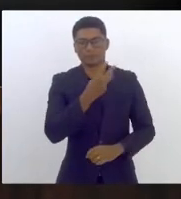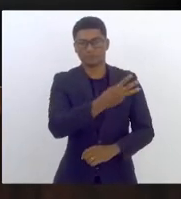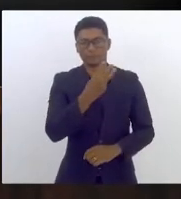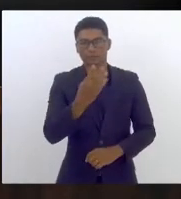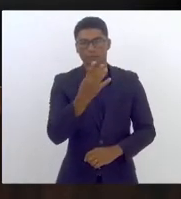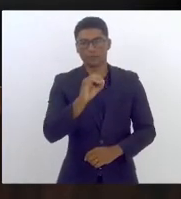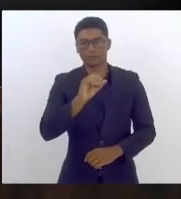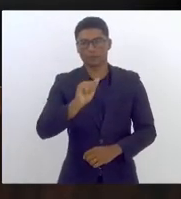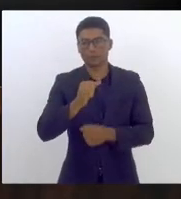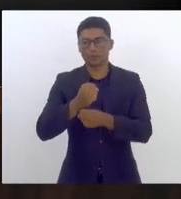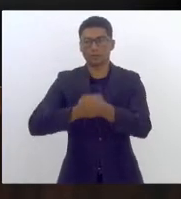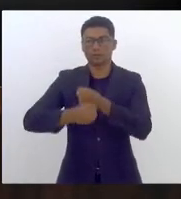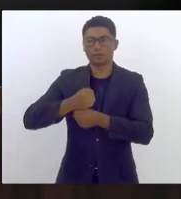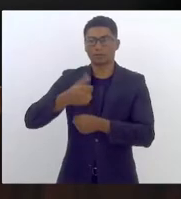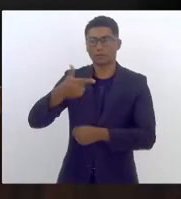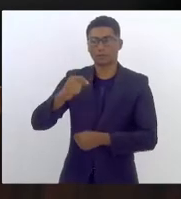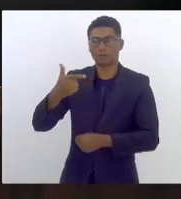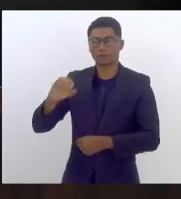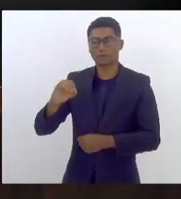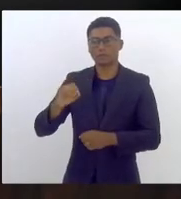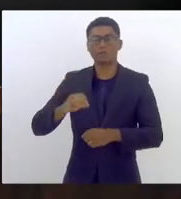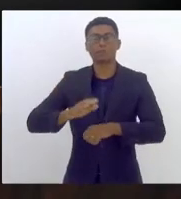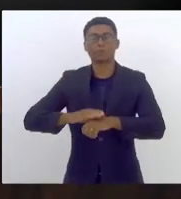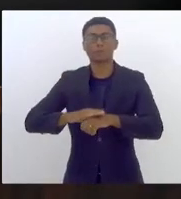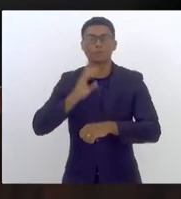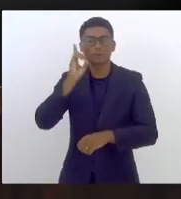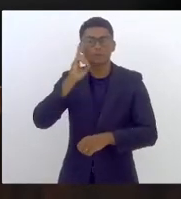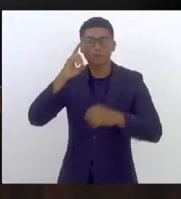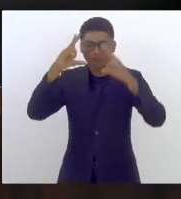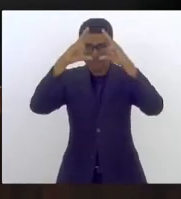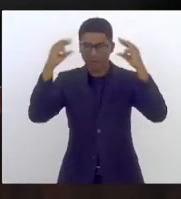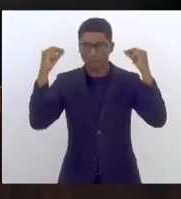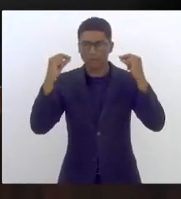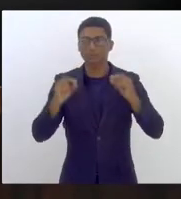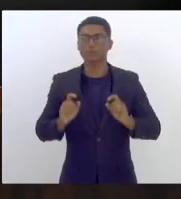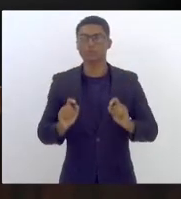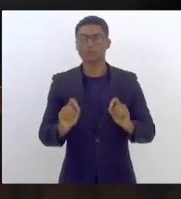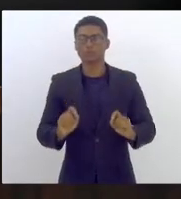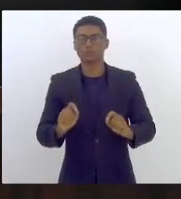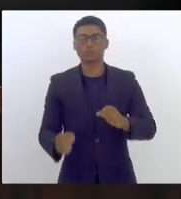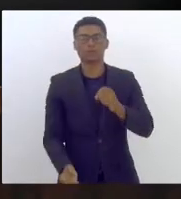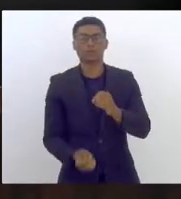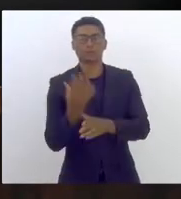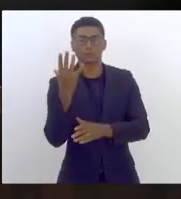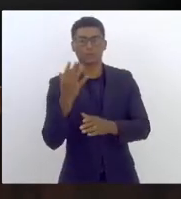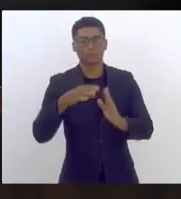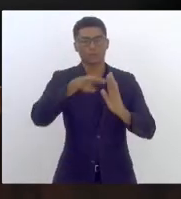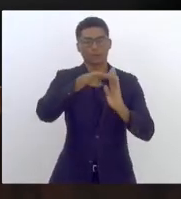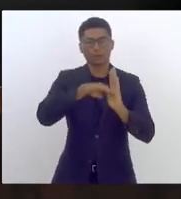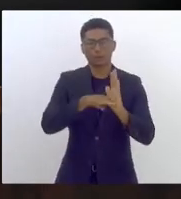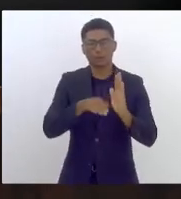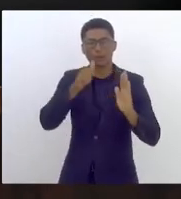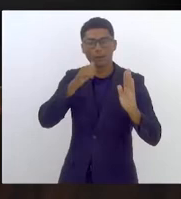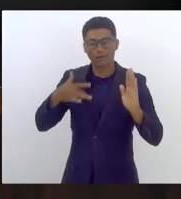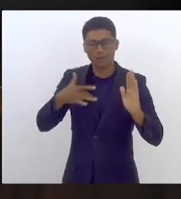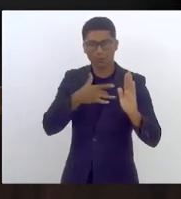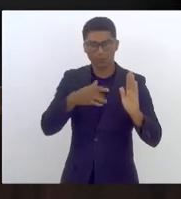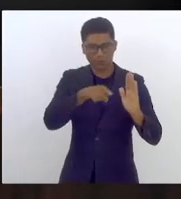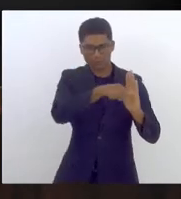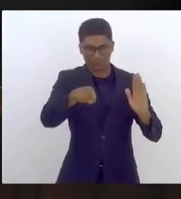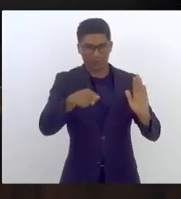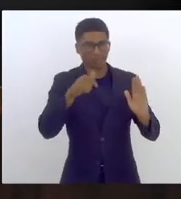40 de 2020 de autoria da deputada enfermeira Rejane que cria o programa Saúde da Mulher privada de liberdade